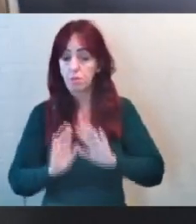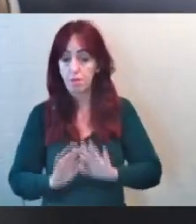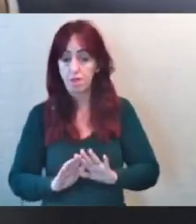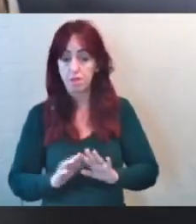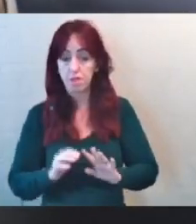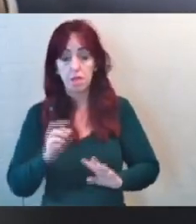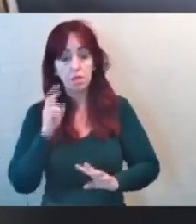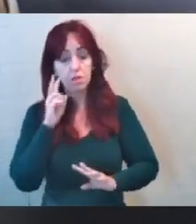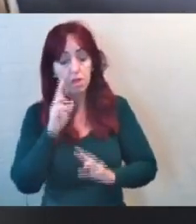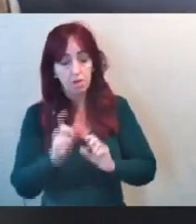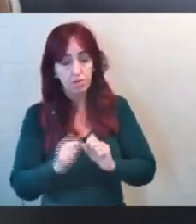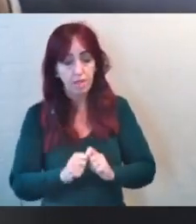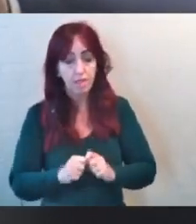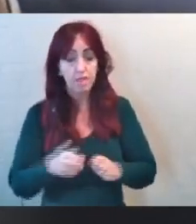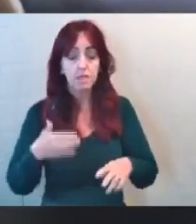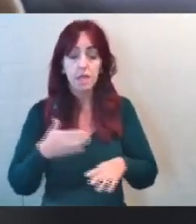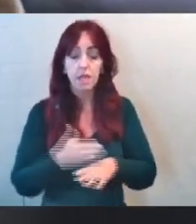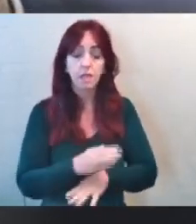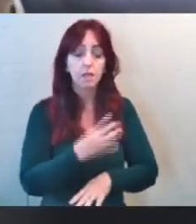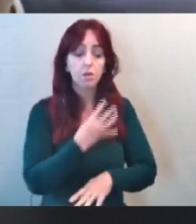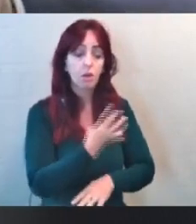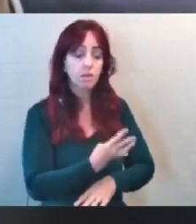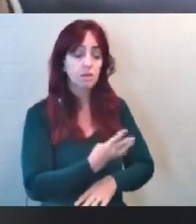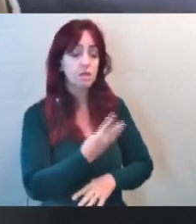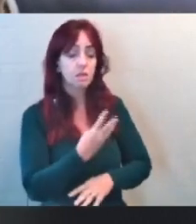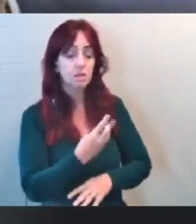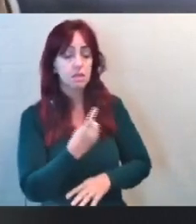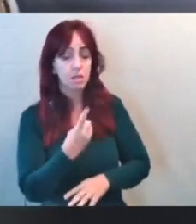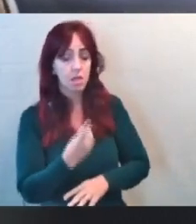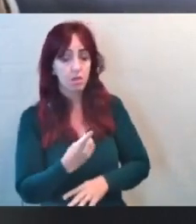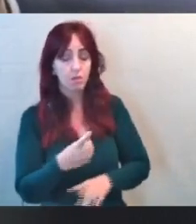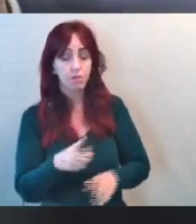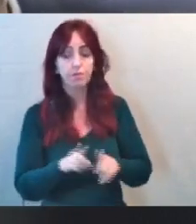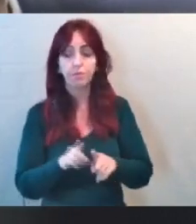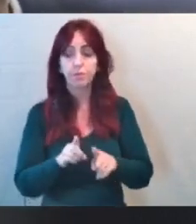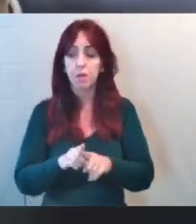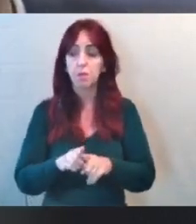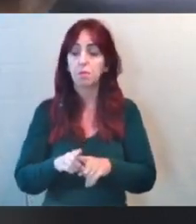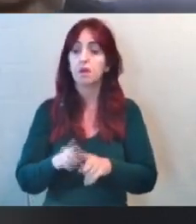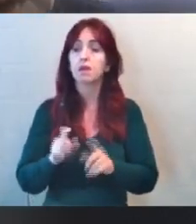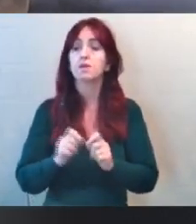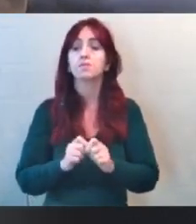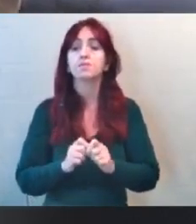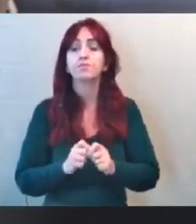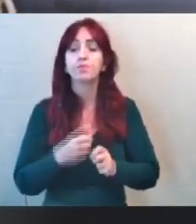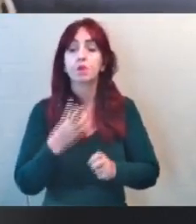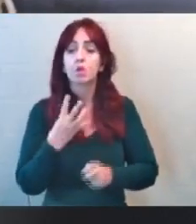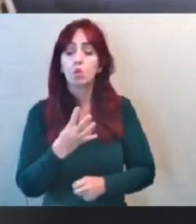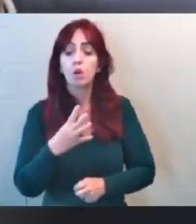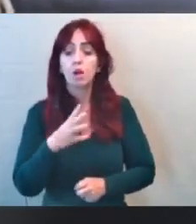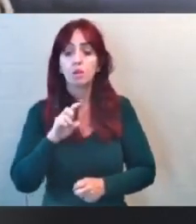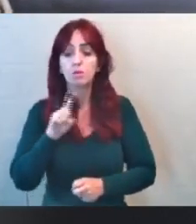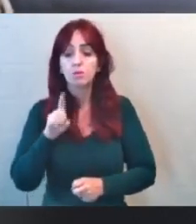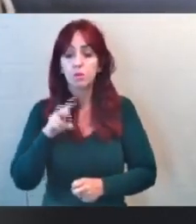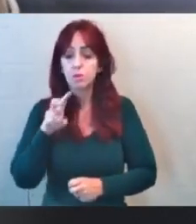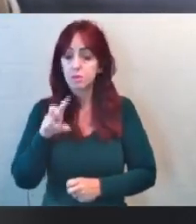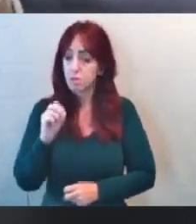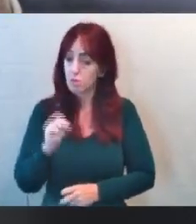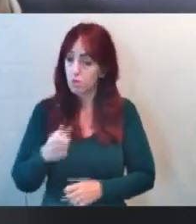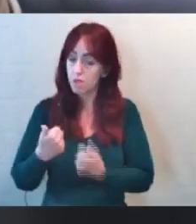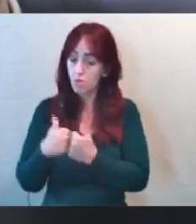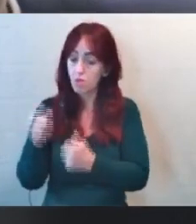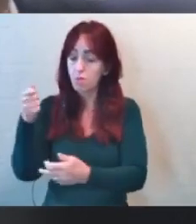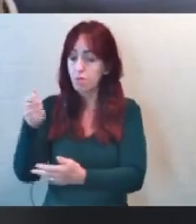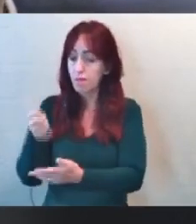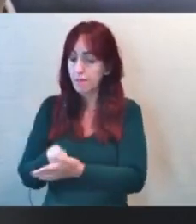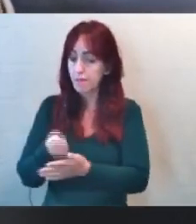a entrada de 431 ônibus novos, a manutenção de 450 na tarifa, e os relatórios que a gente tem,